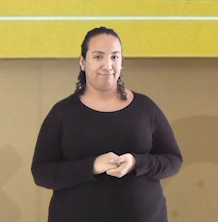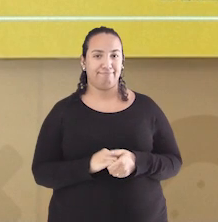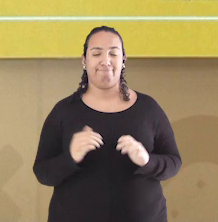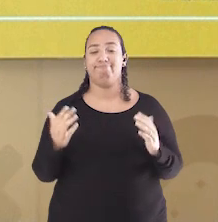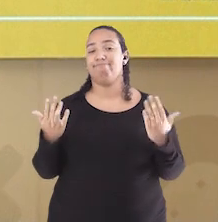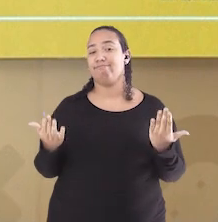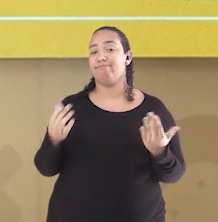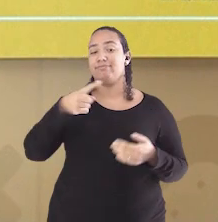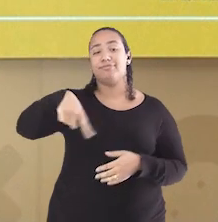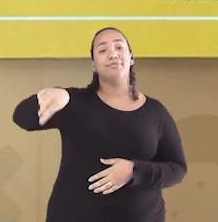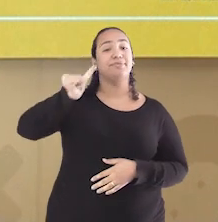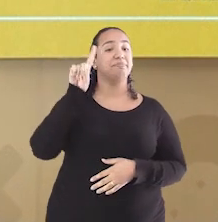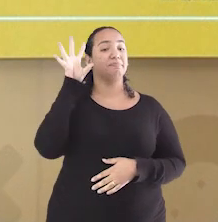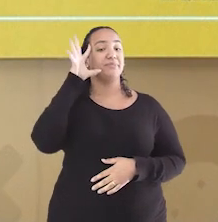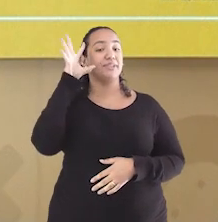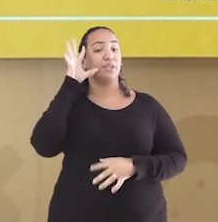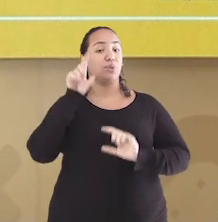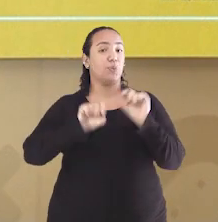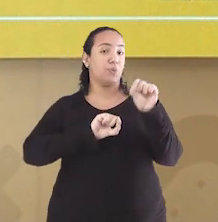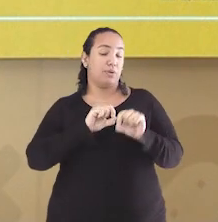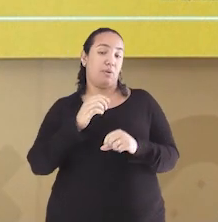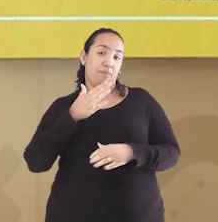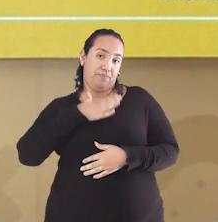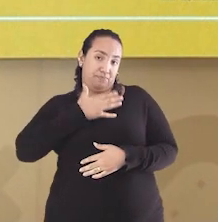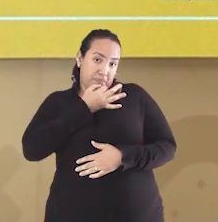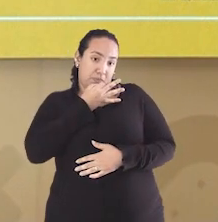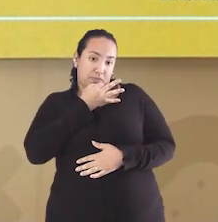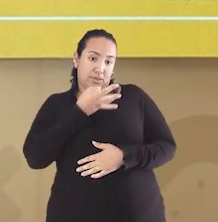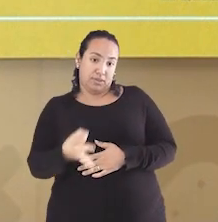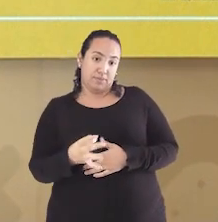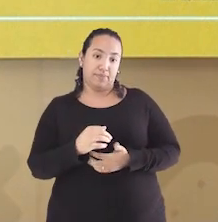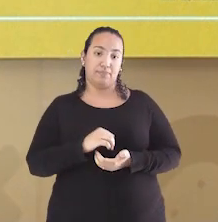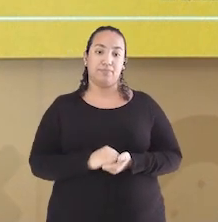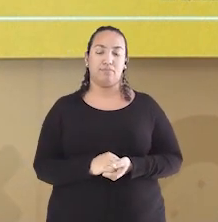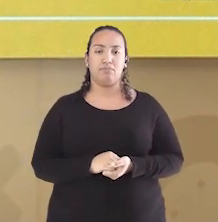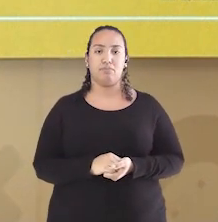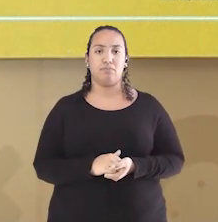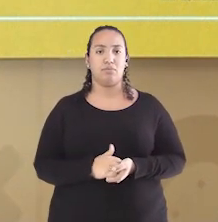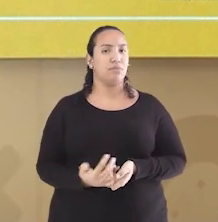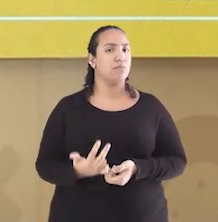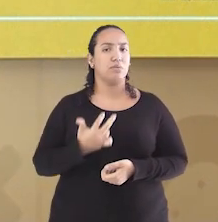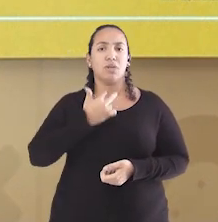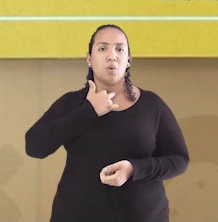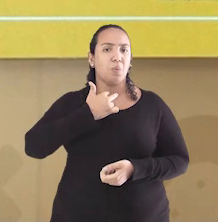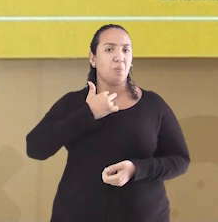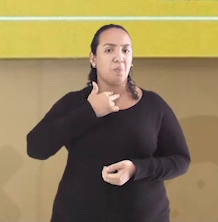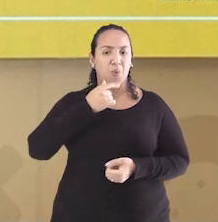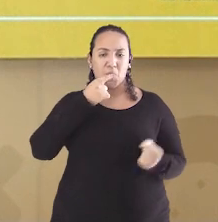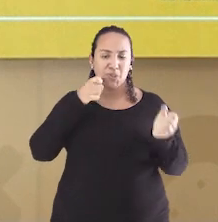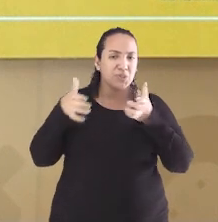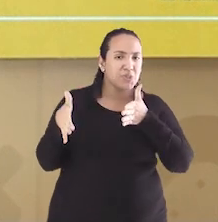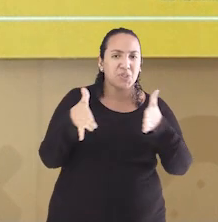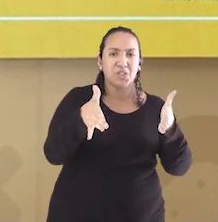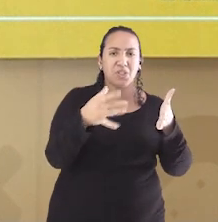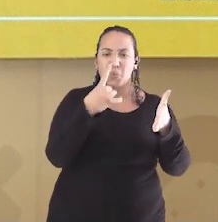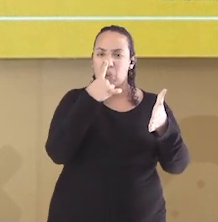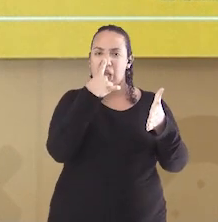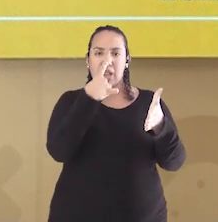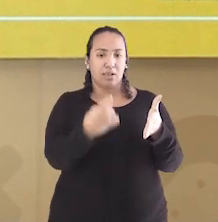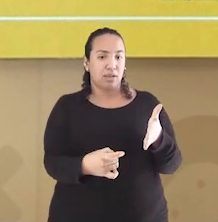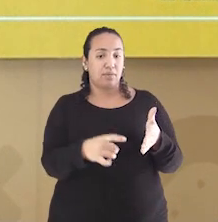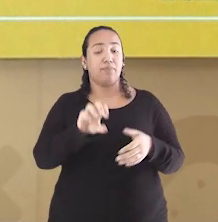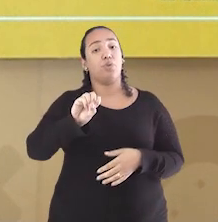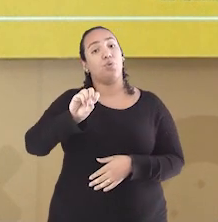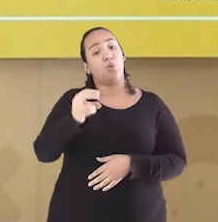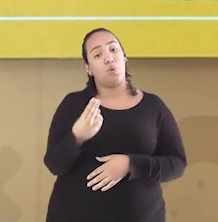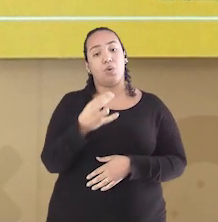E aí, o que vocês pensaram? Uma sugestão é: não polua os rios. Ou também,